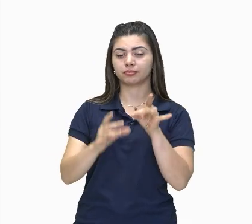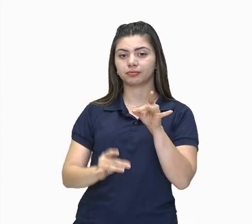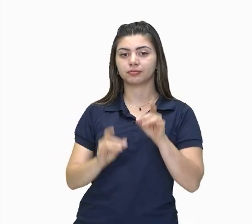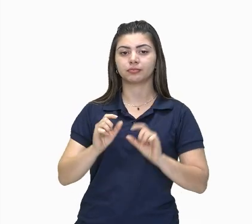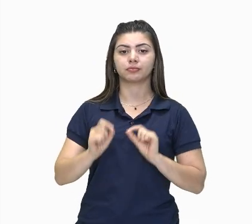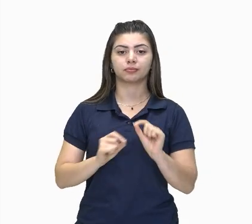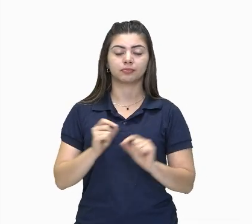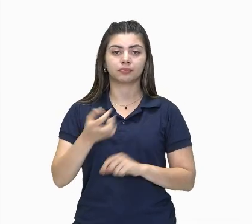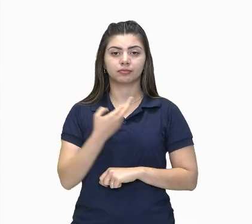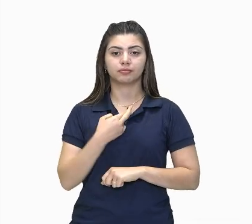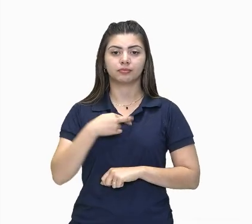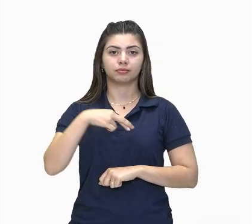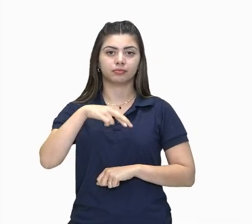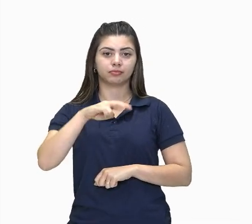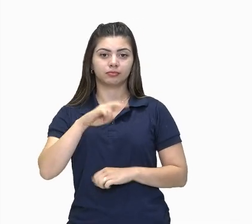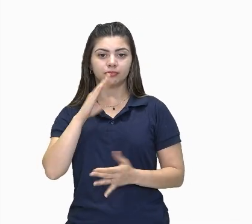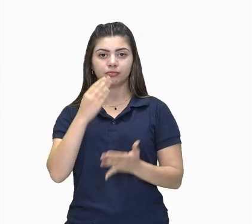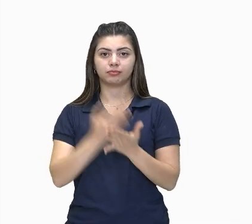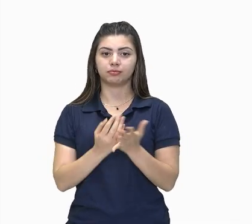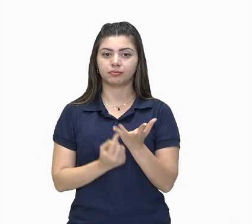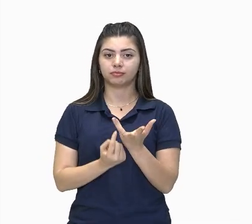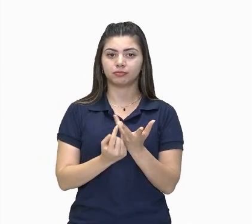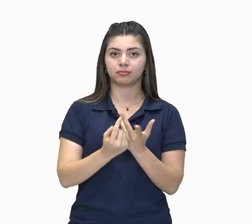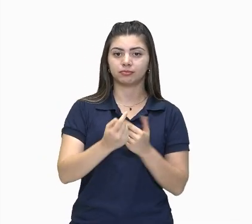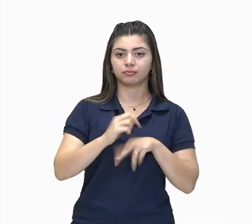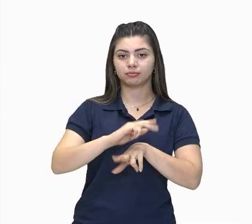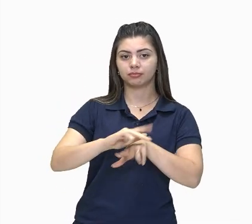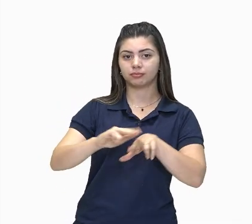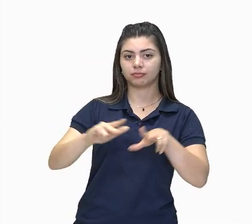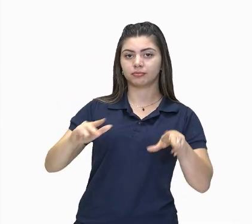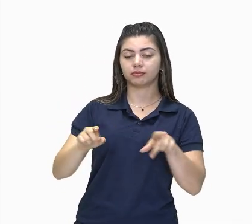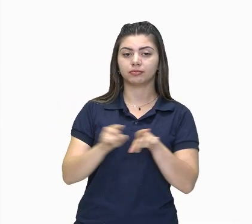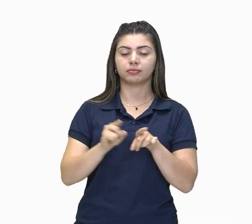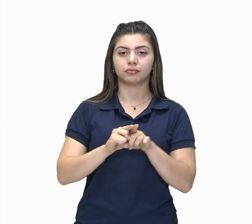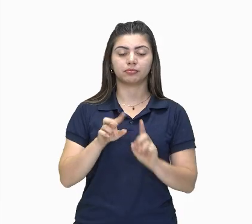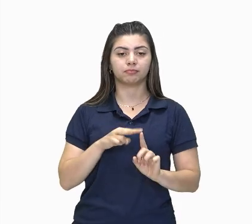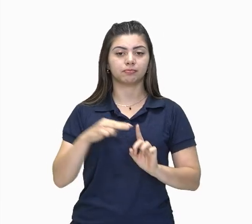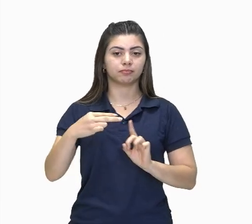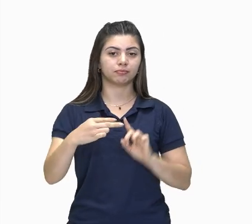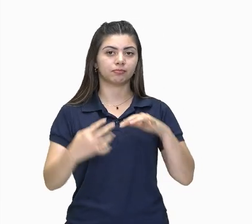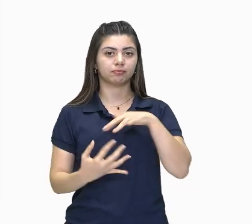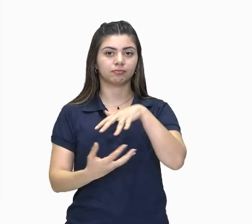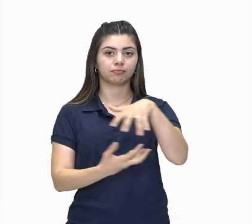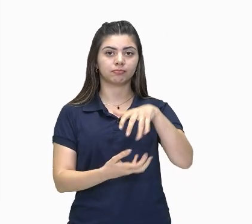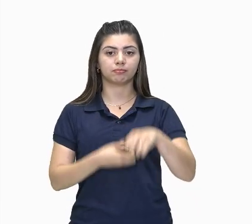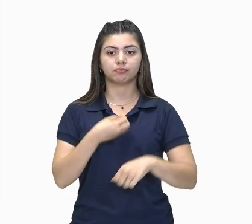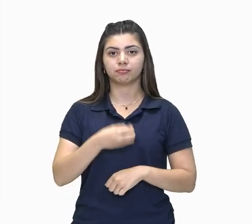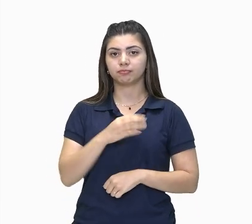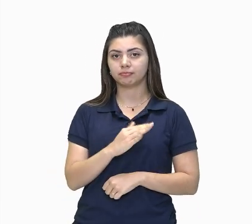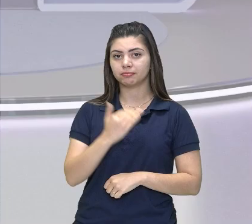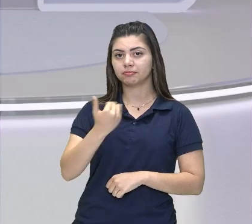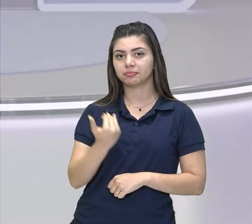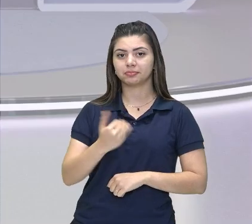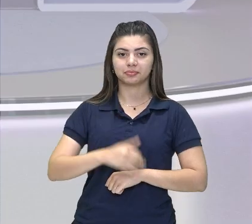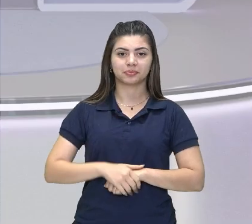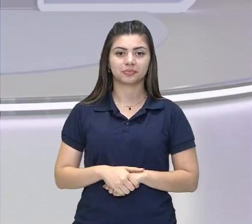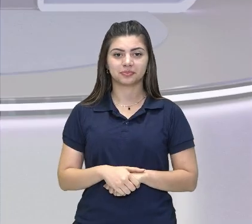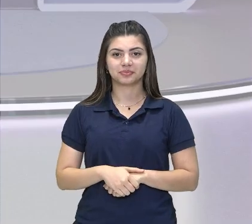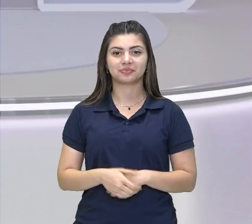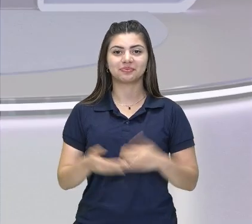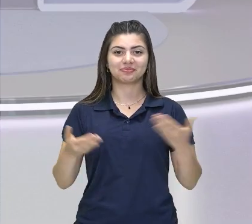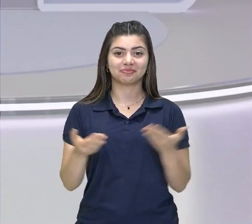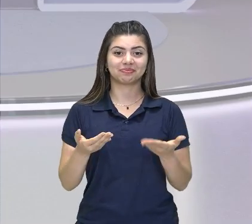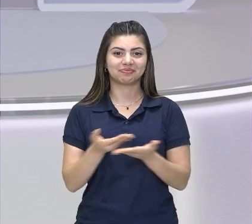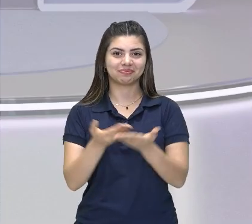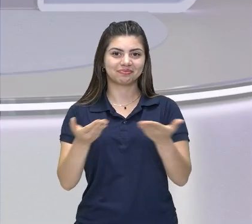Detalhamento, diversidade de doutrinas religiosas e suas concepções de mundo, vida e morte. Então agora,